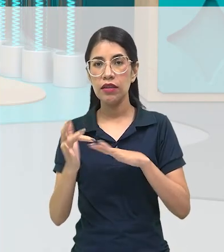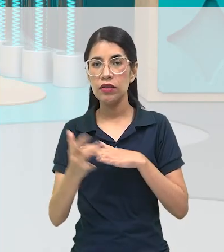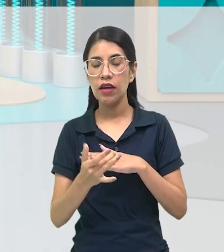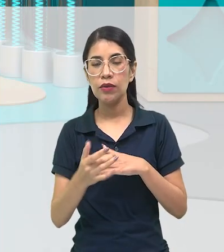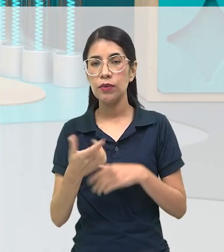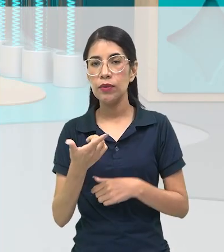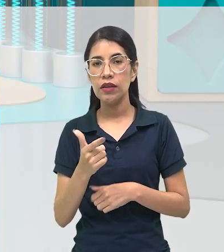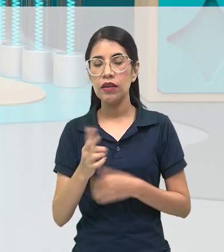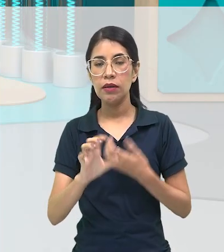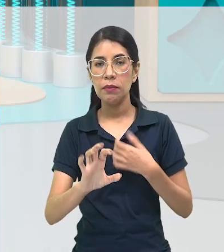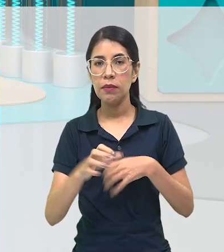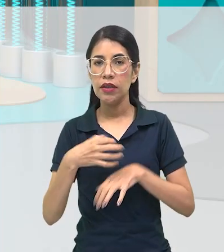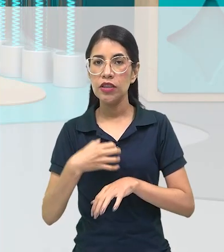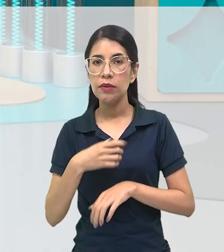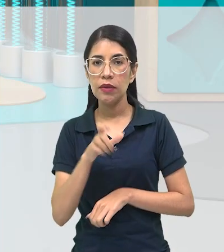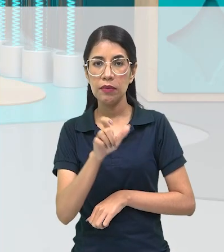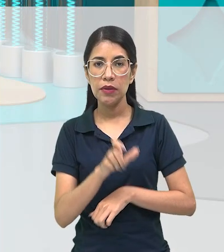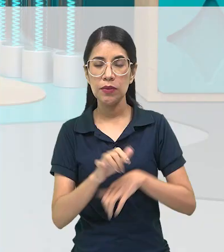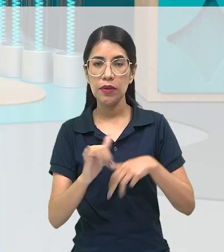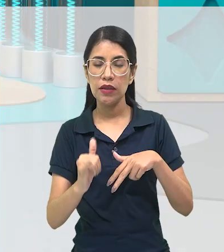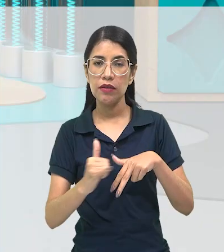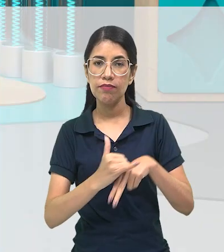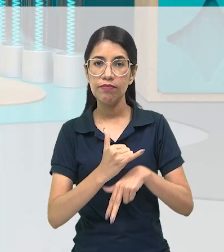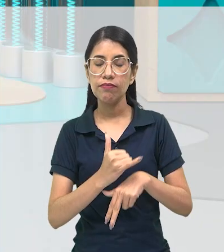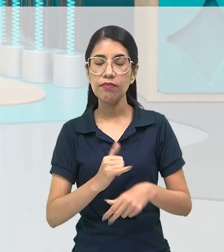pela vítima e